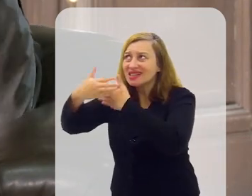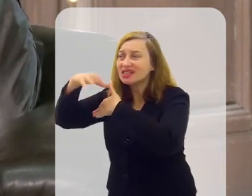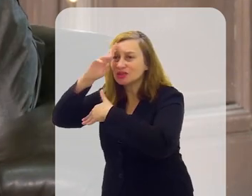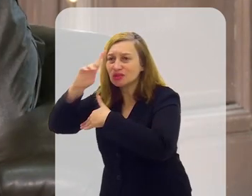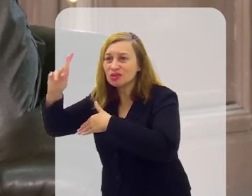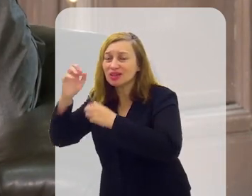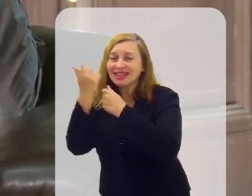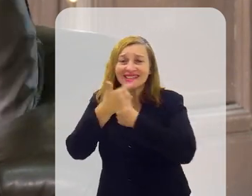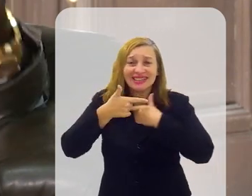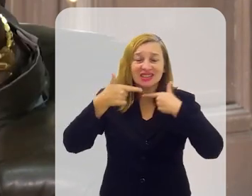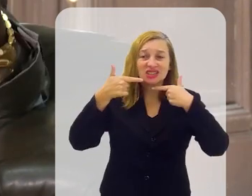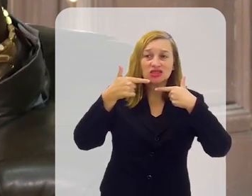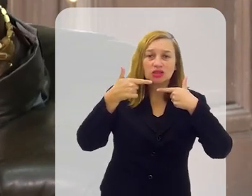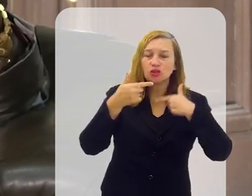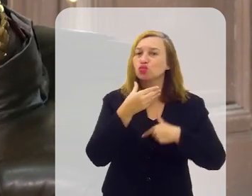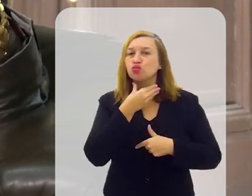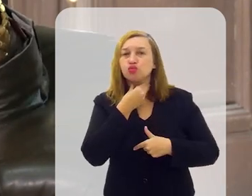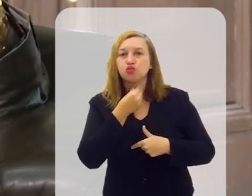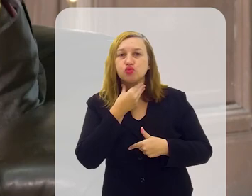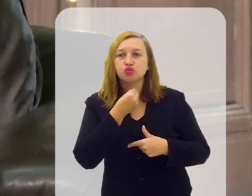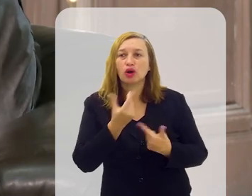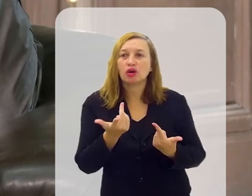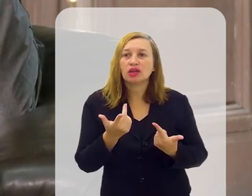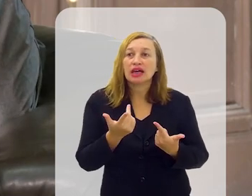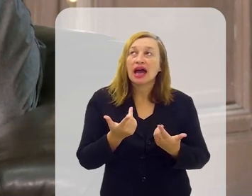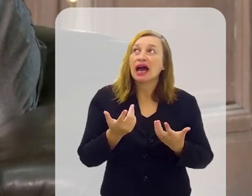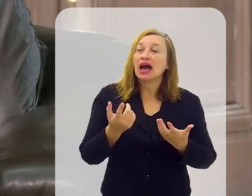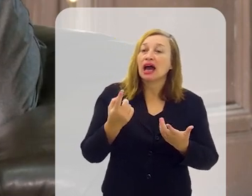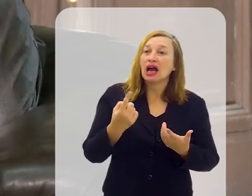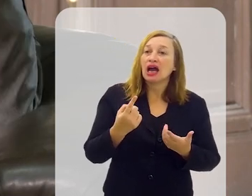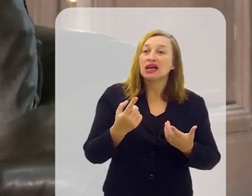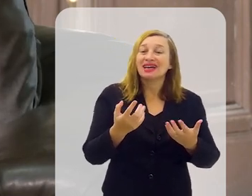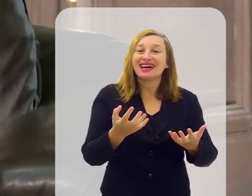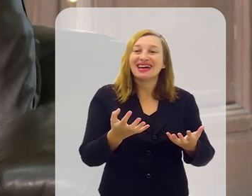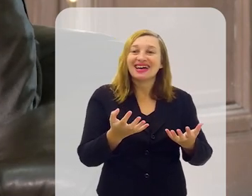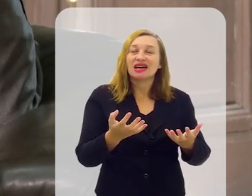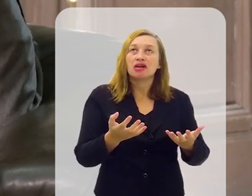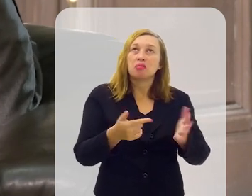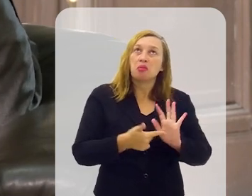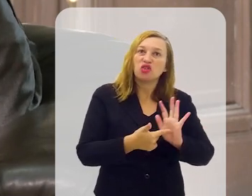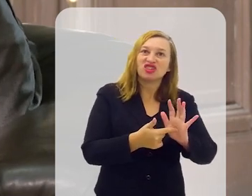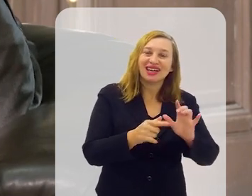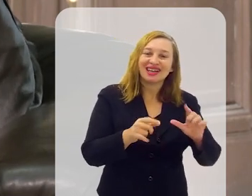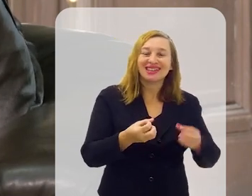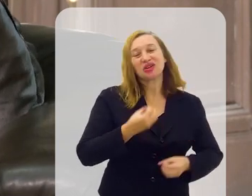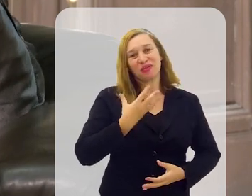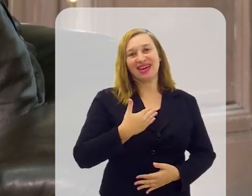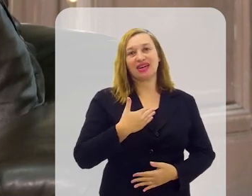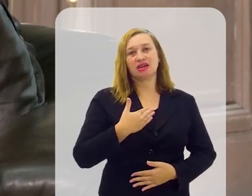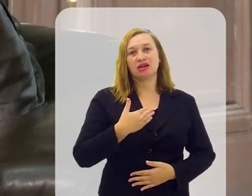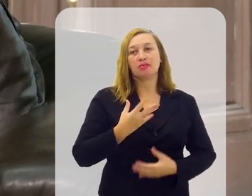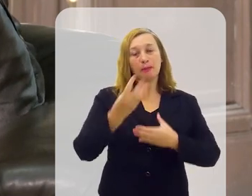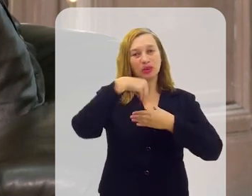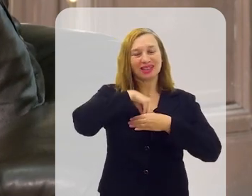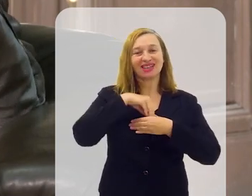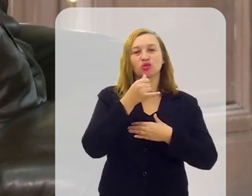igreja, daquele que está com um sorriso falso, daquele que está tentando mostrar que está bem, mas não está bem. Mas não está bem. Não está bem.